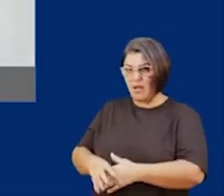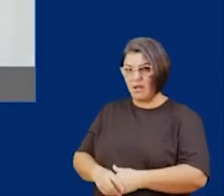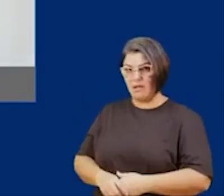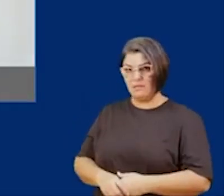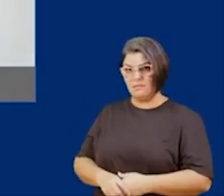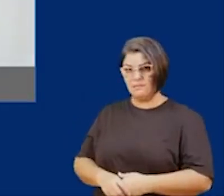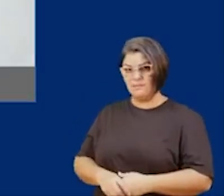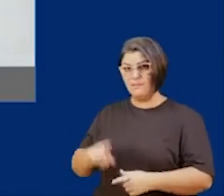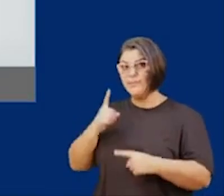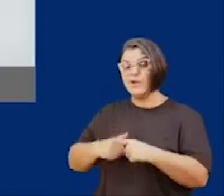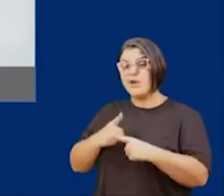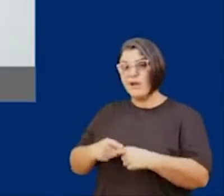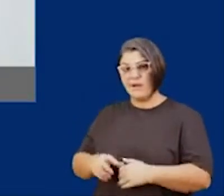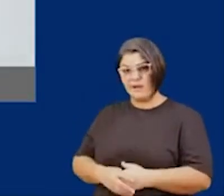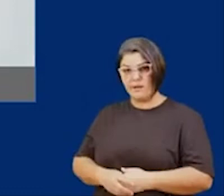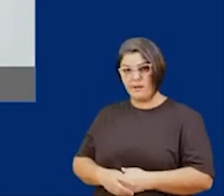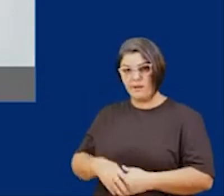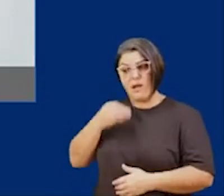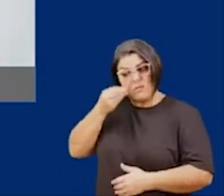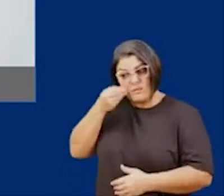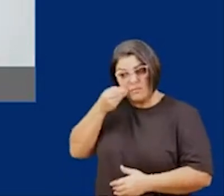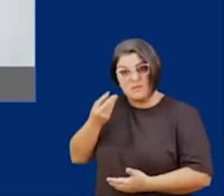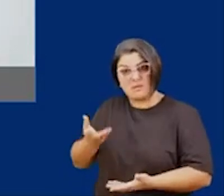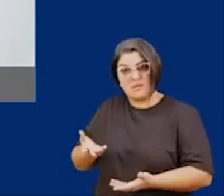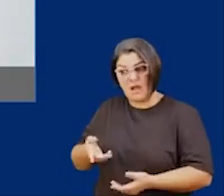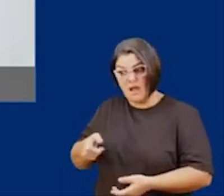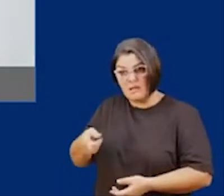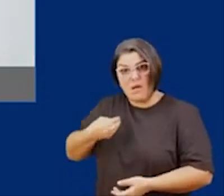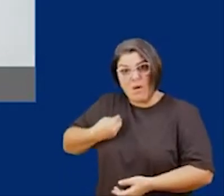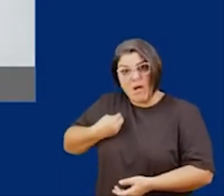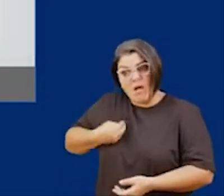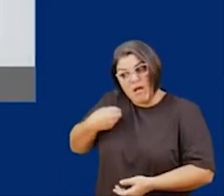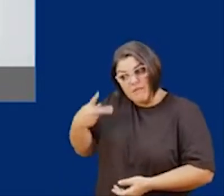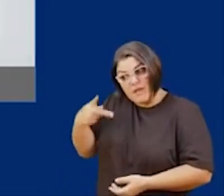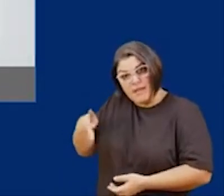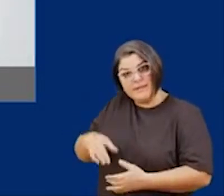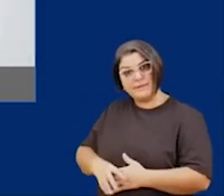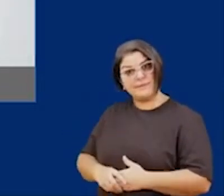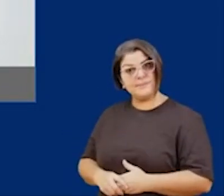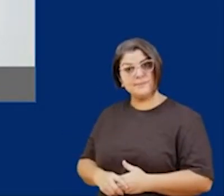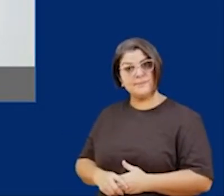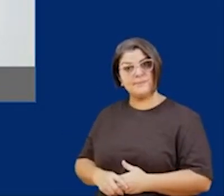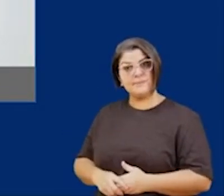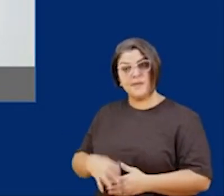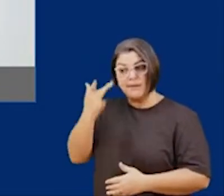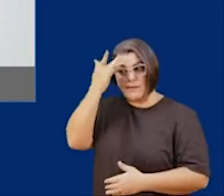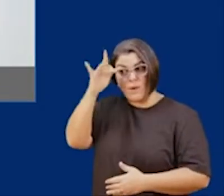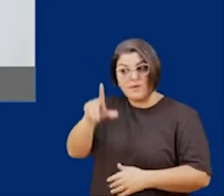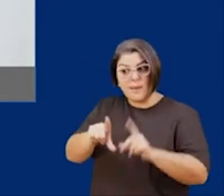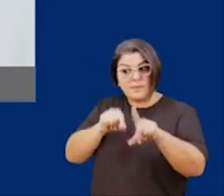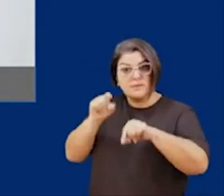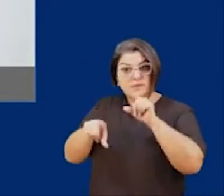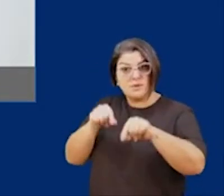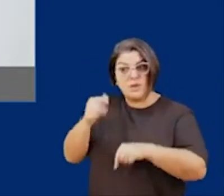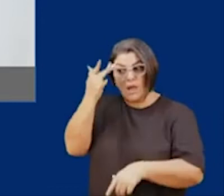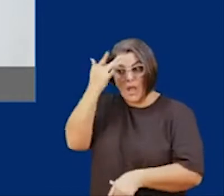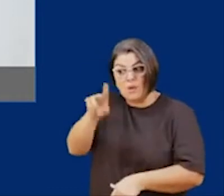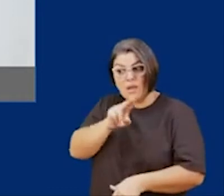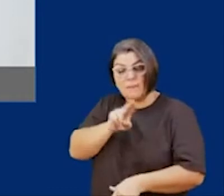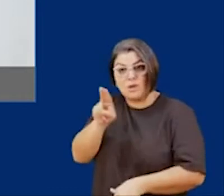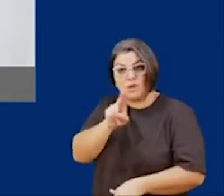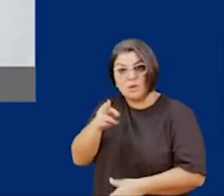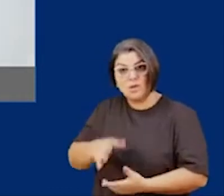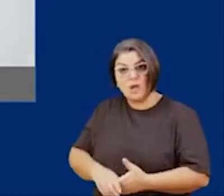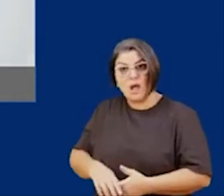um experimento, é uma experiência com a vida do outro. Né, que não sabe escolher e não sabe o nome disso, é sempre